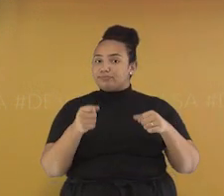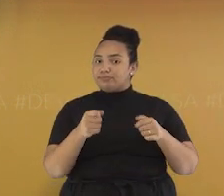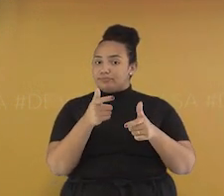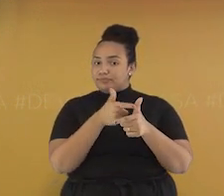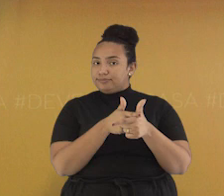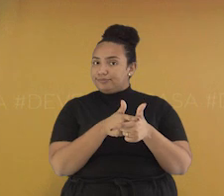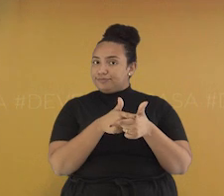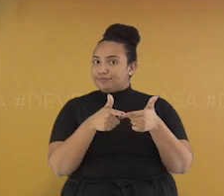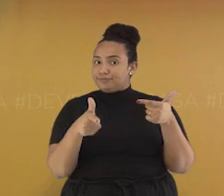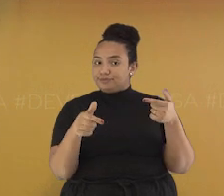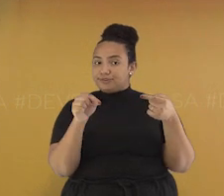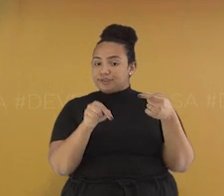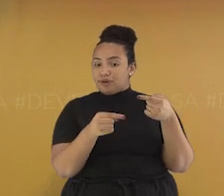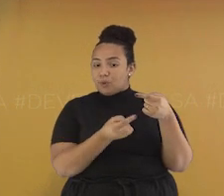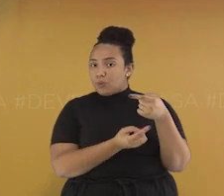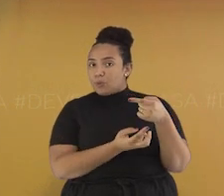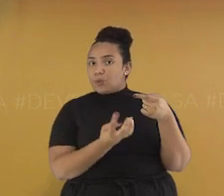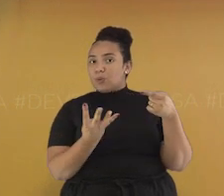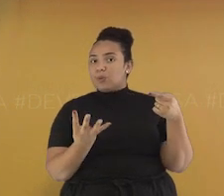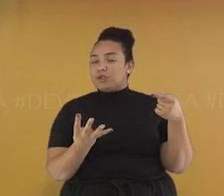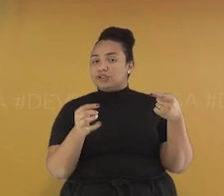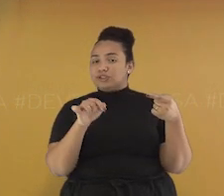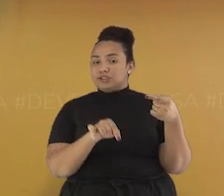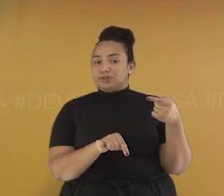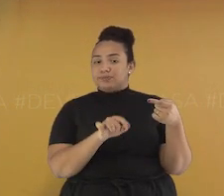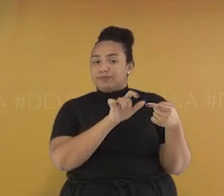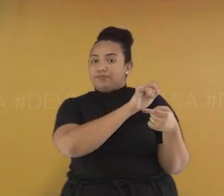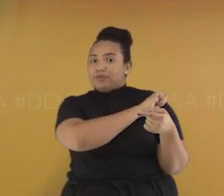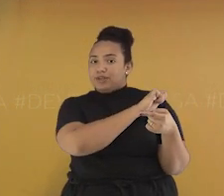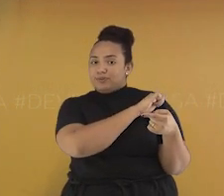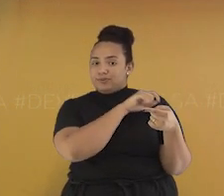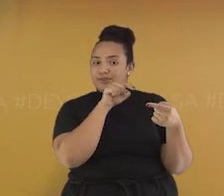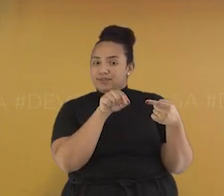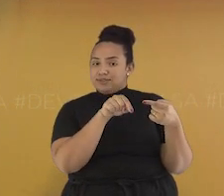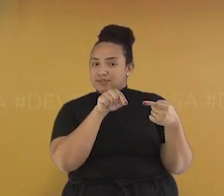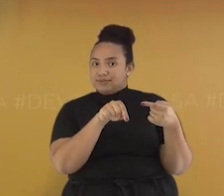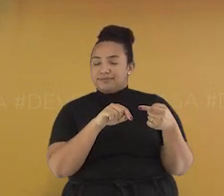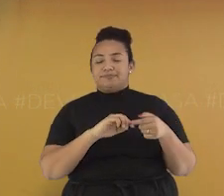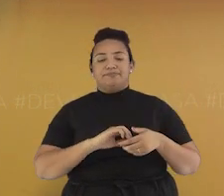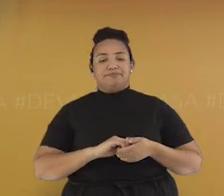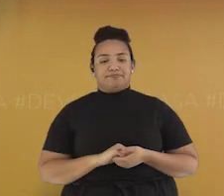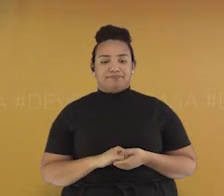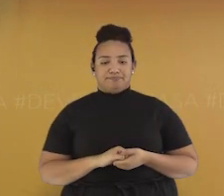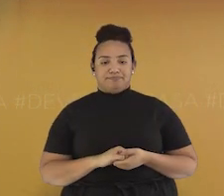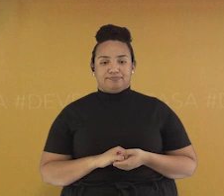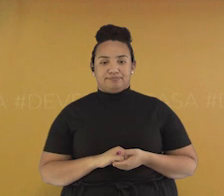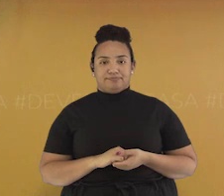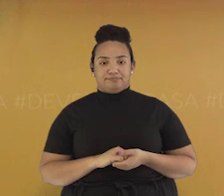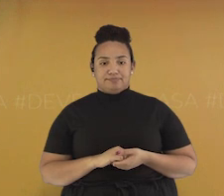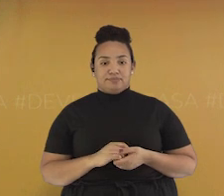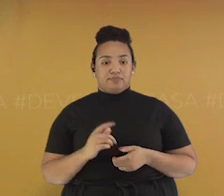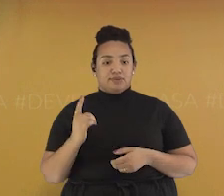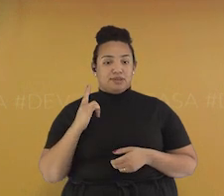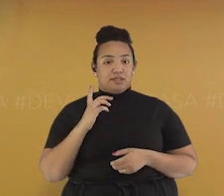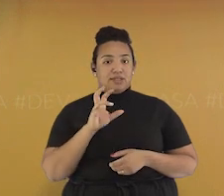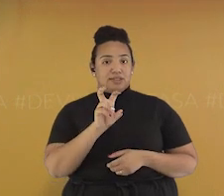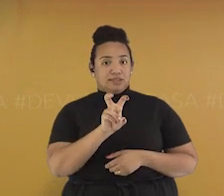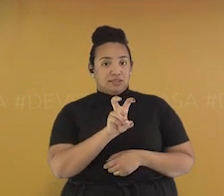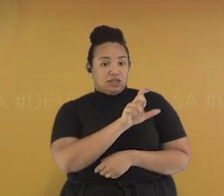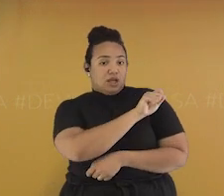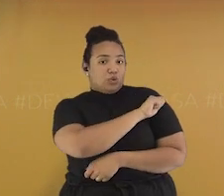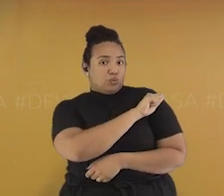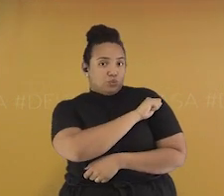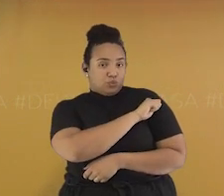soma pela quantidade de notas que a gente tem aqui nessa tabela. Como temos 5 alunos, vamos